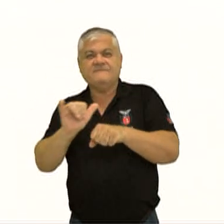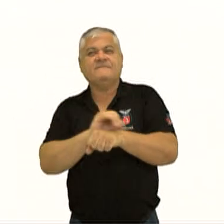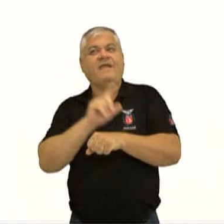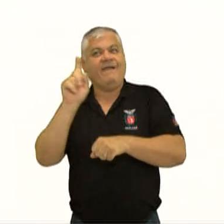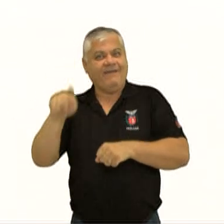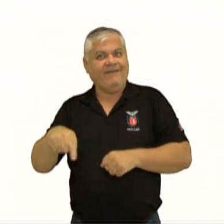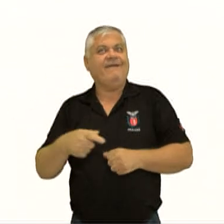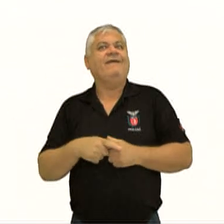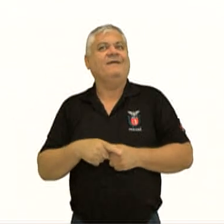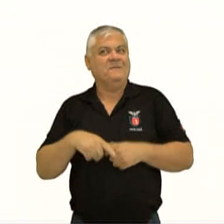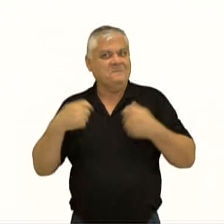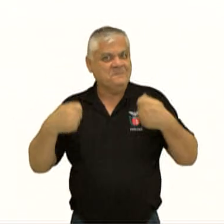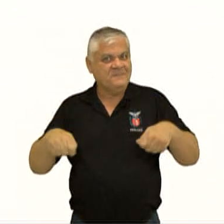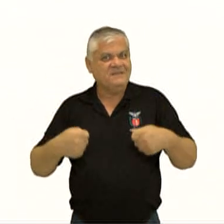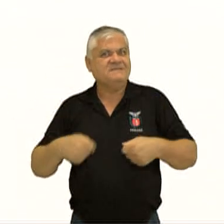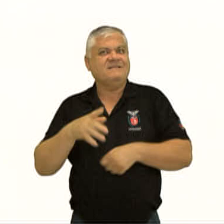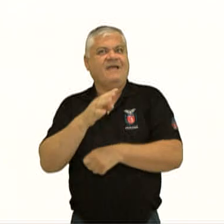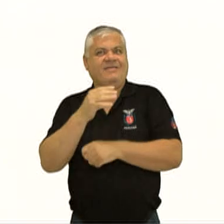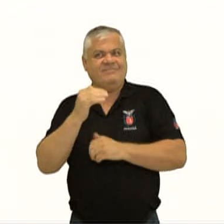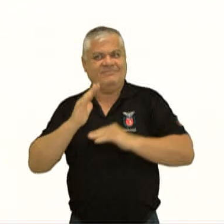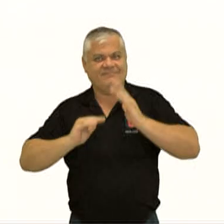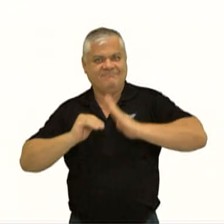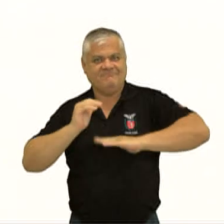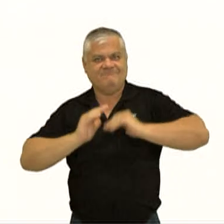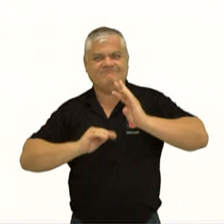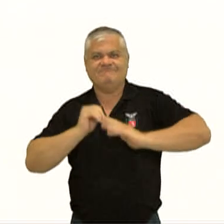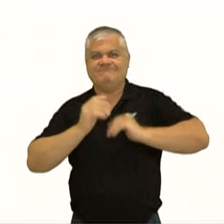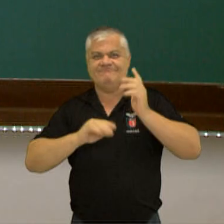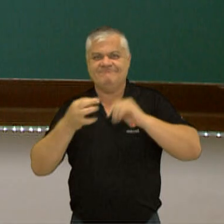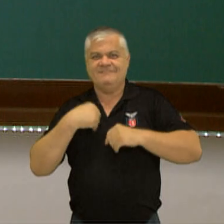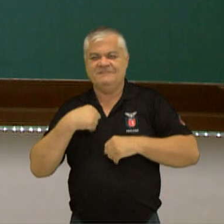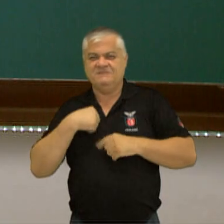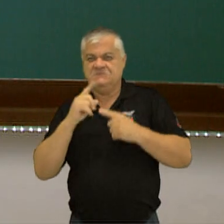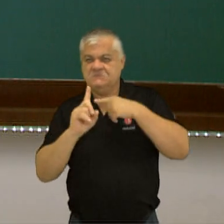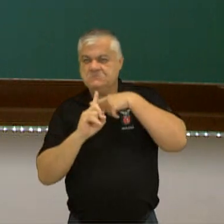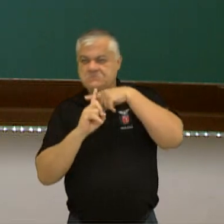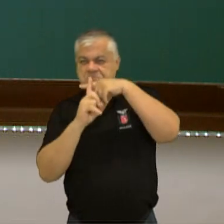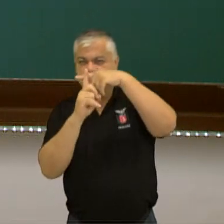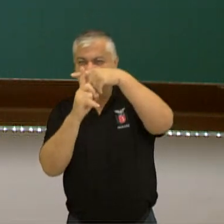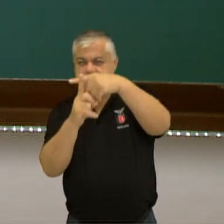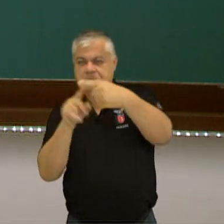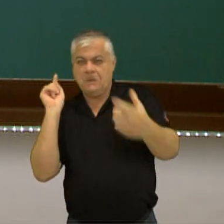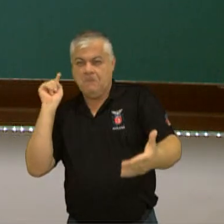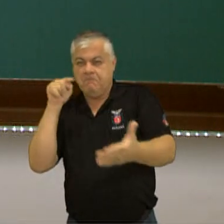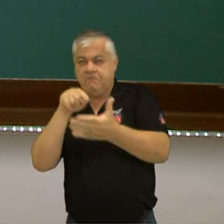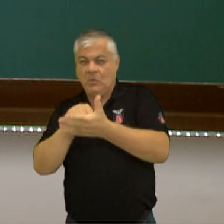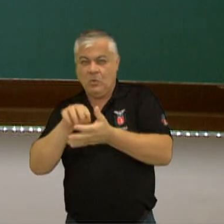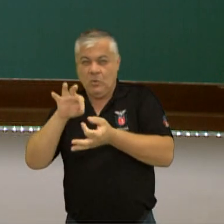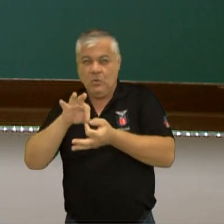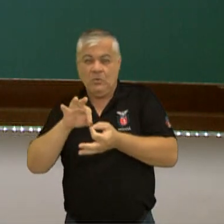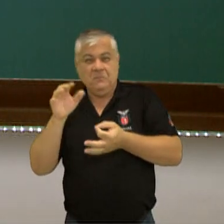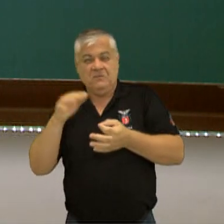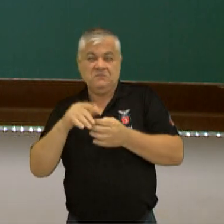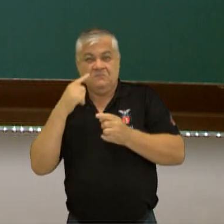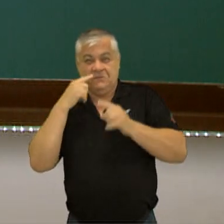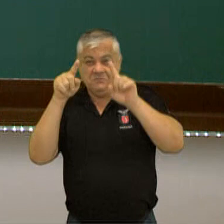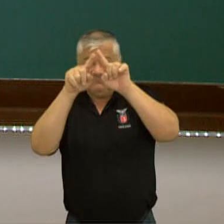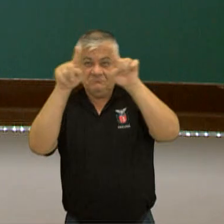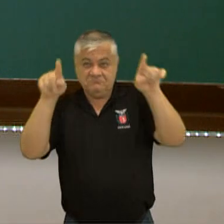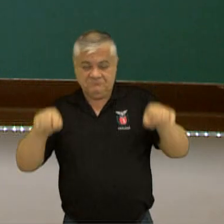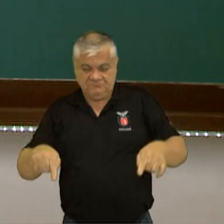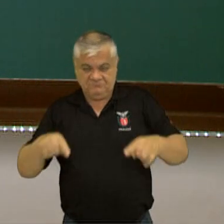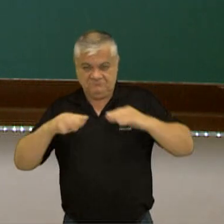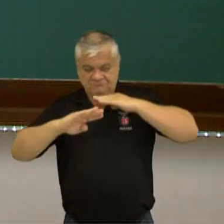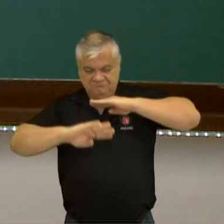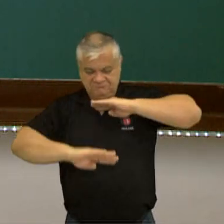jogador aqui, ele tem que ter uma técnica bem boa, porque ele tem que tentar acertar, primeiro, um espaço, né, que é mais ou menos um retângulo entre o